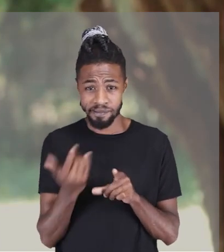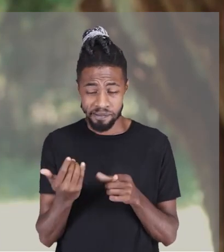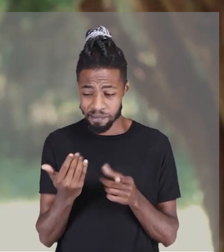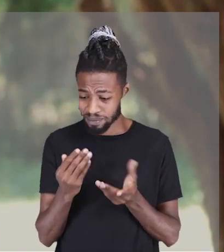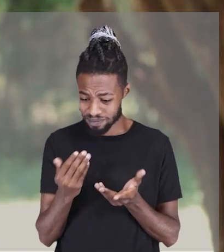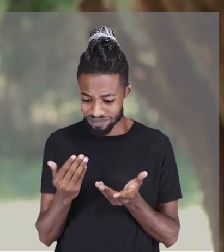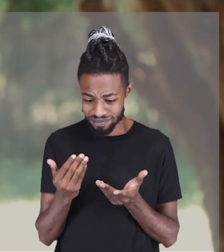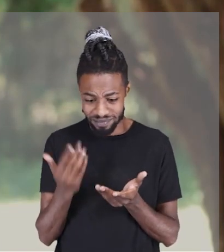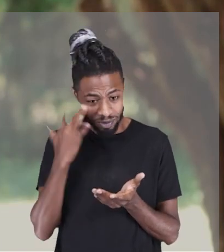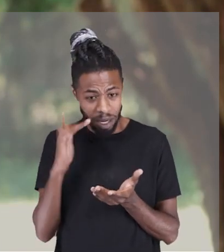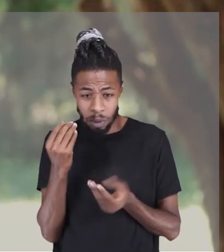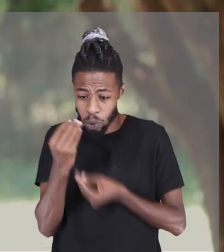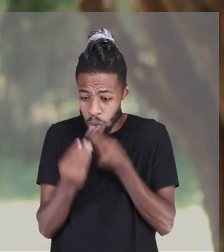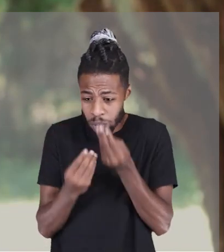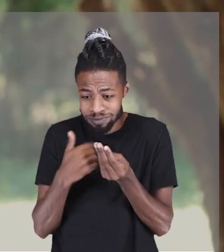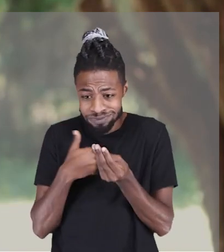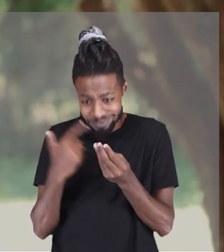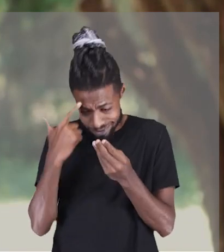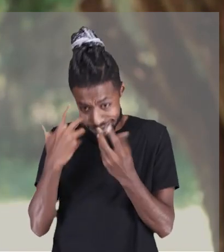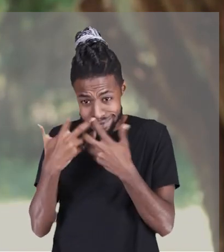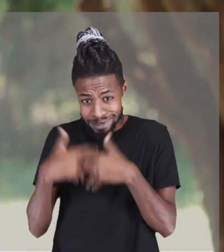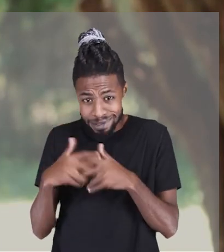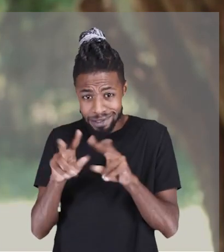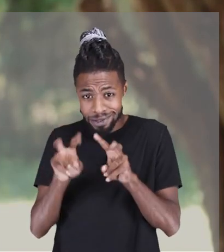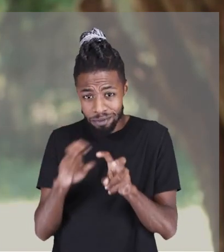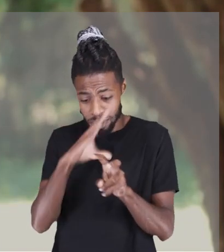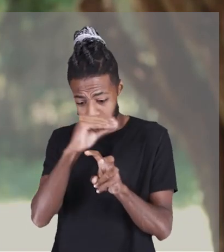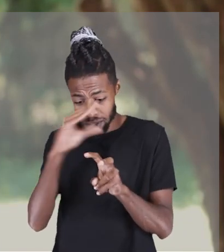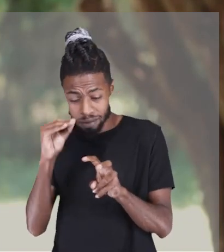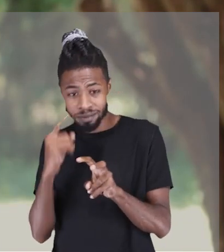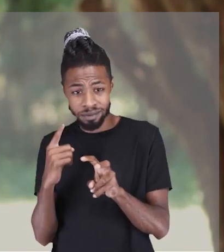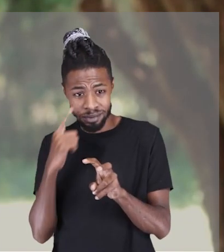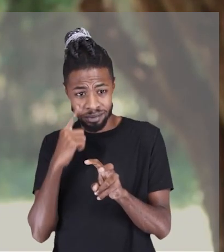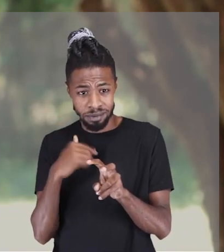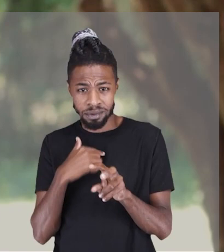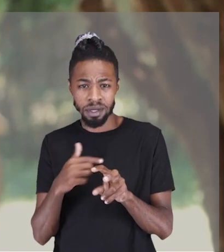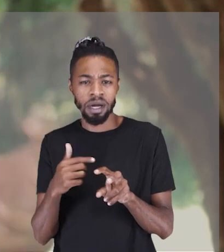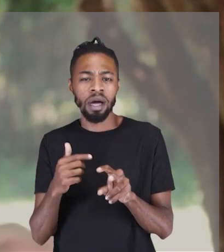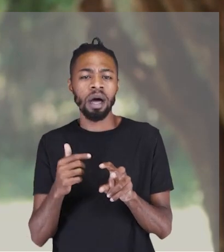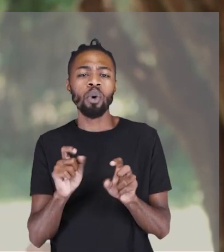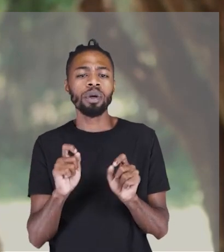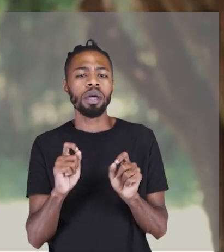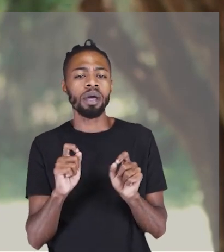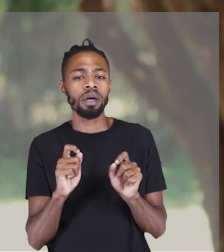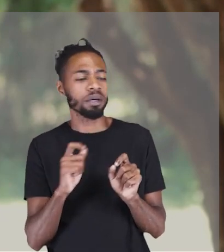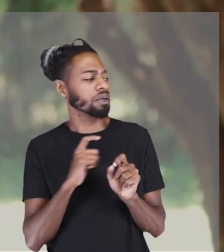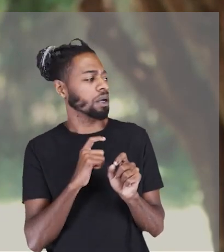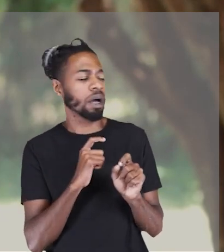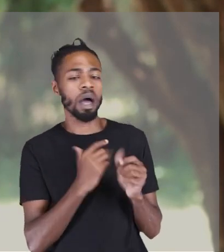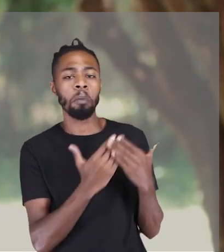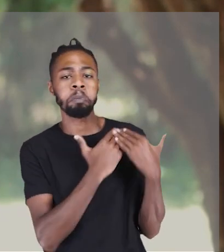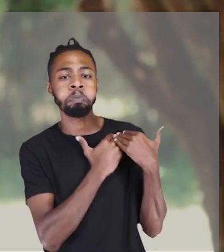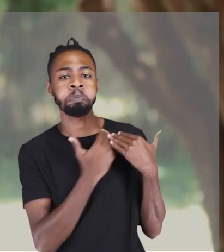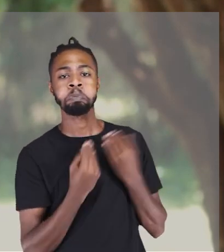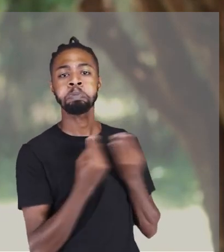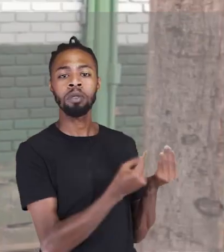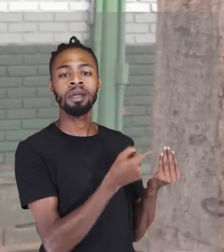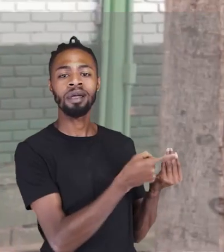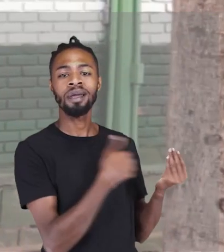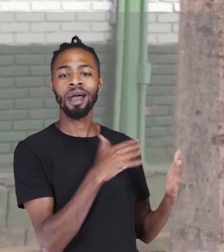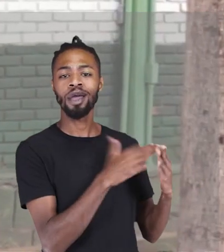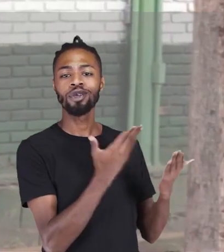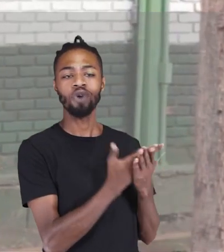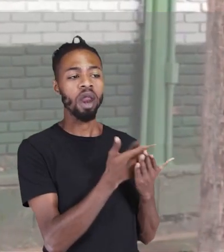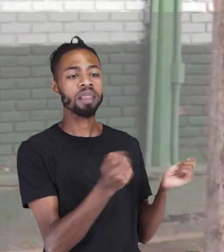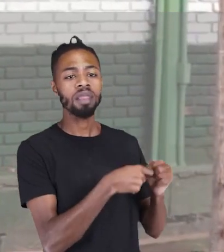também incapazes de entender essas situações, de lidar com isso, e esperam que as escolas consigam contribuir, e